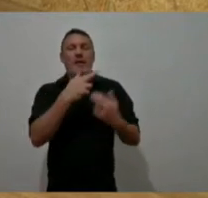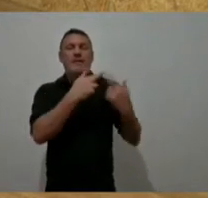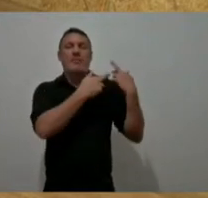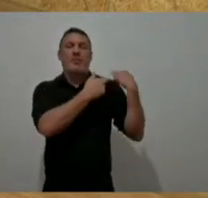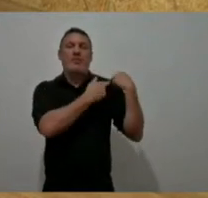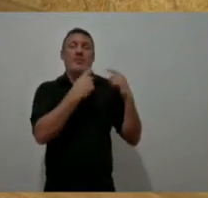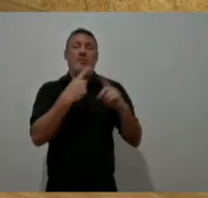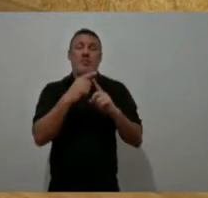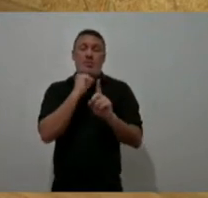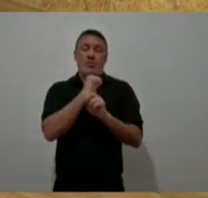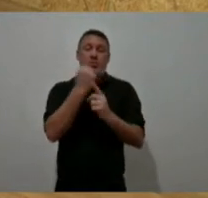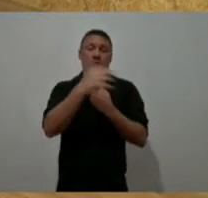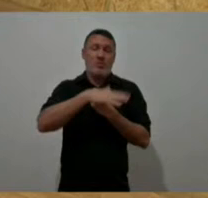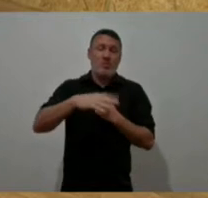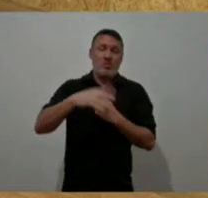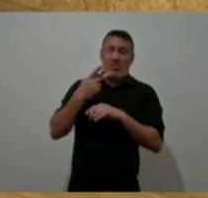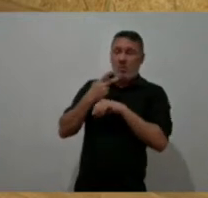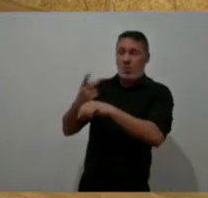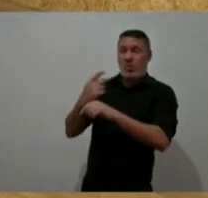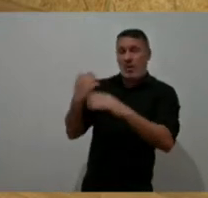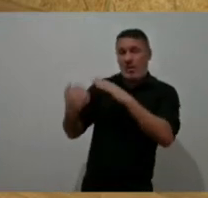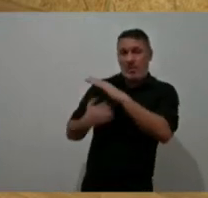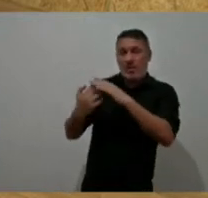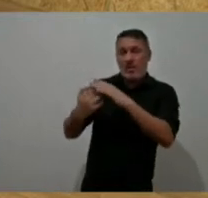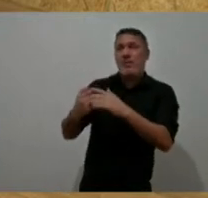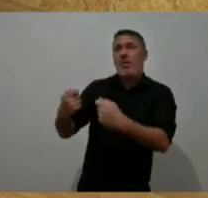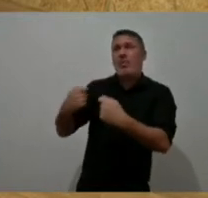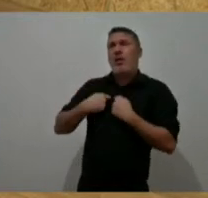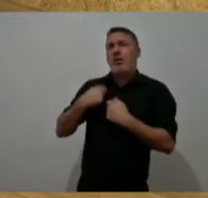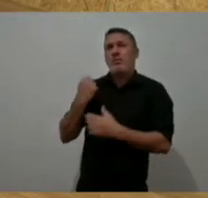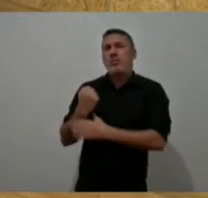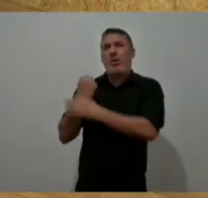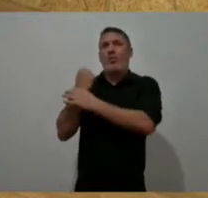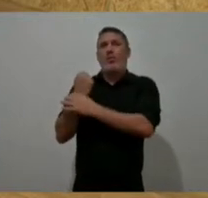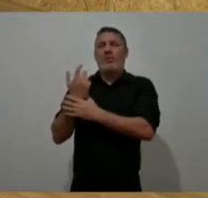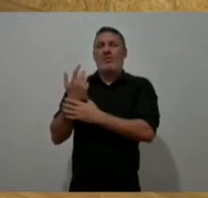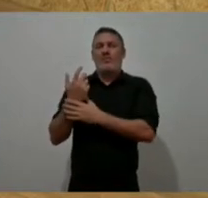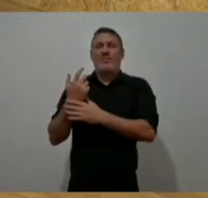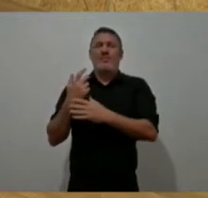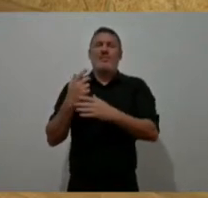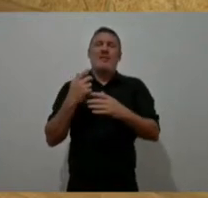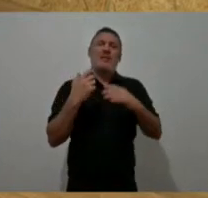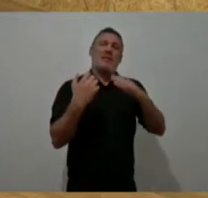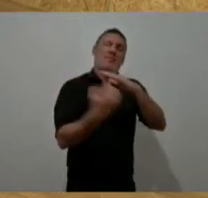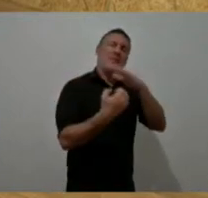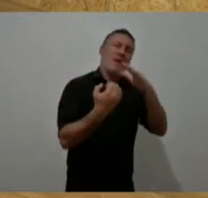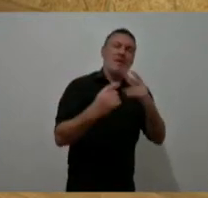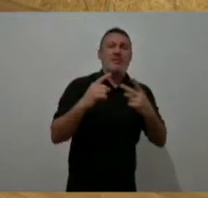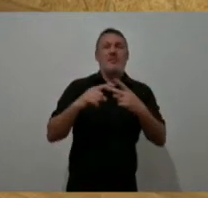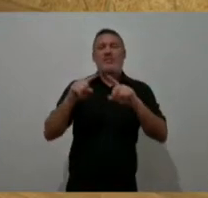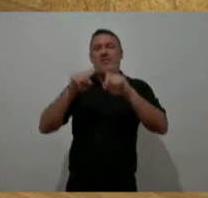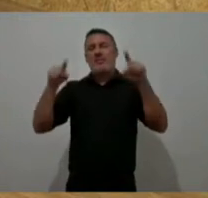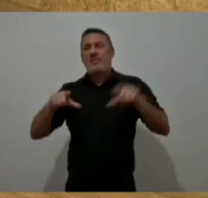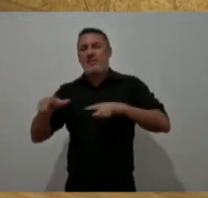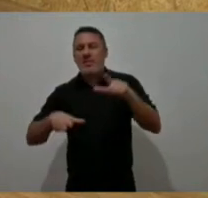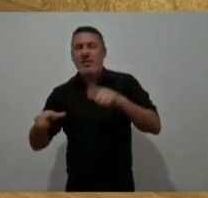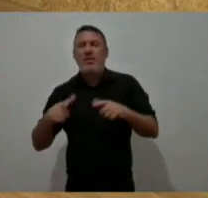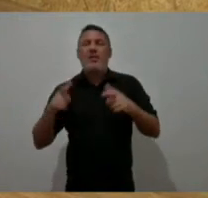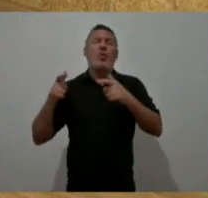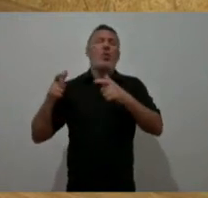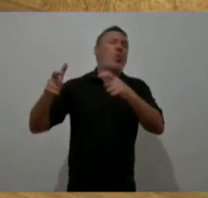para os funcionários, para os clientes, para todo o ecossistema que a gente está inserido.